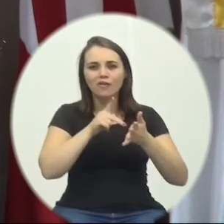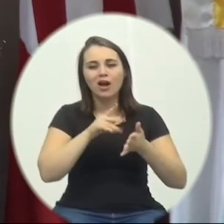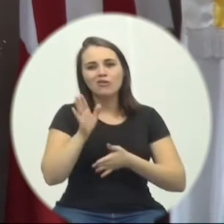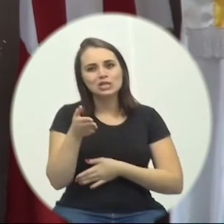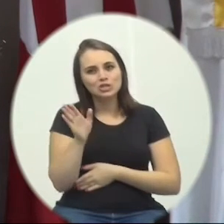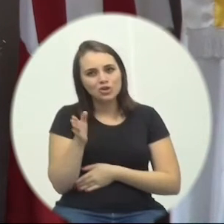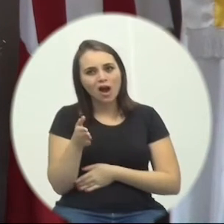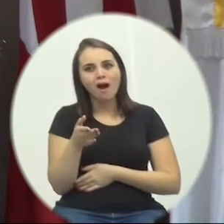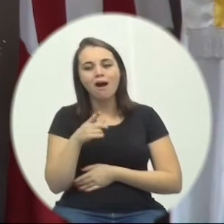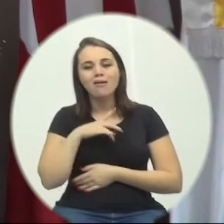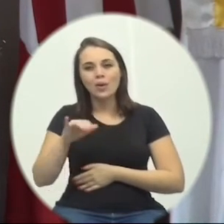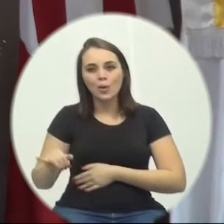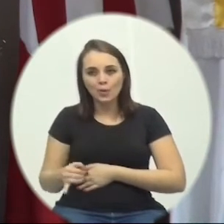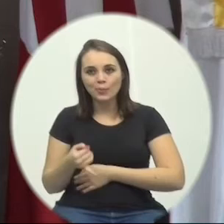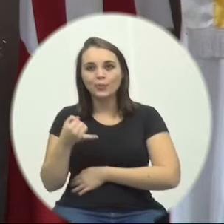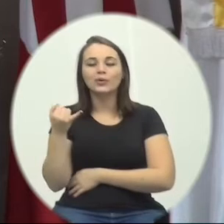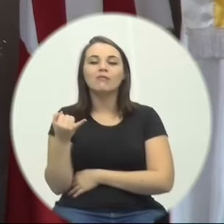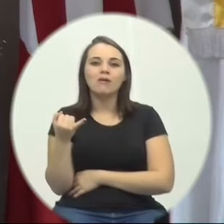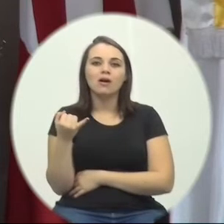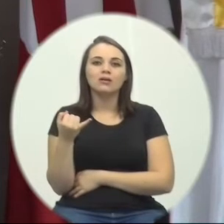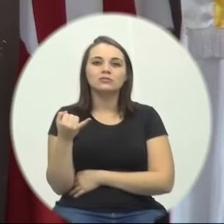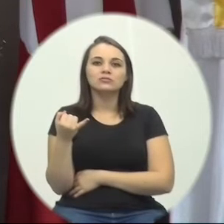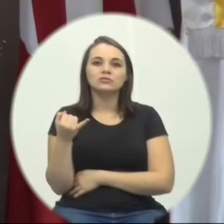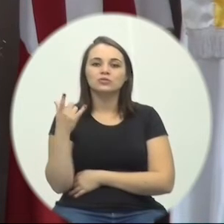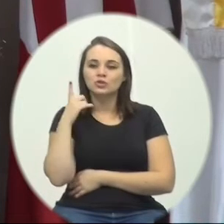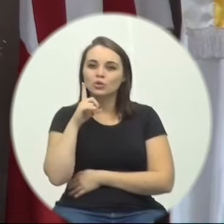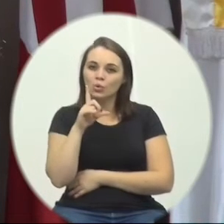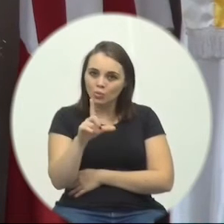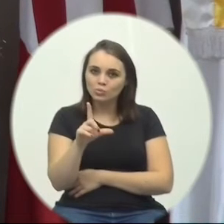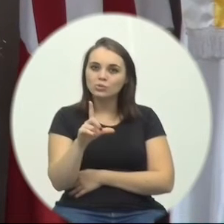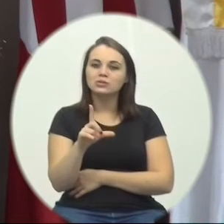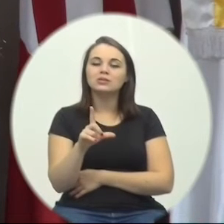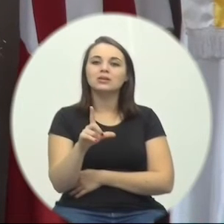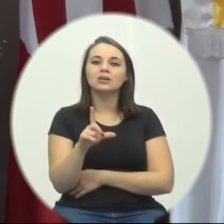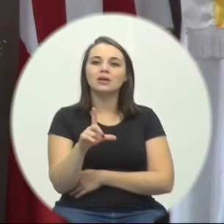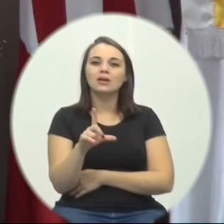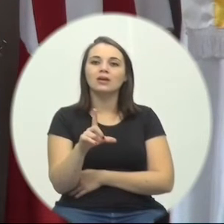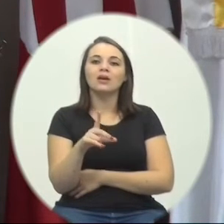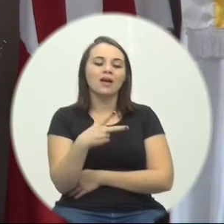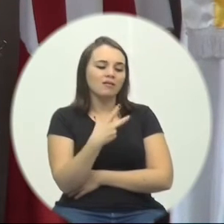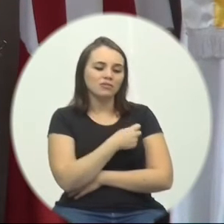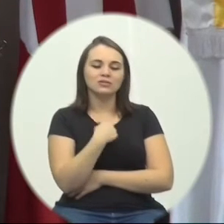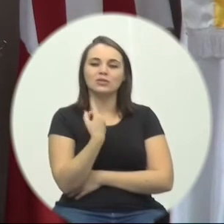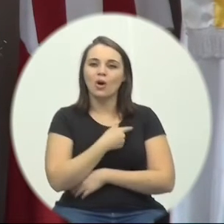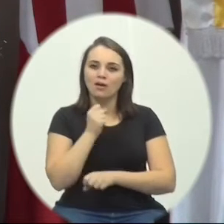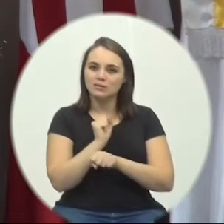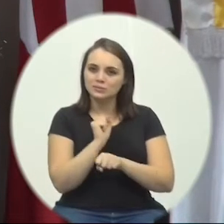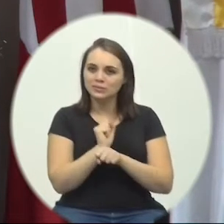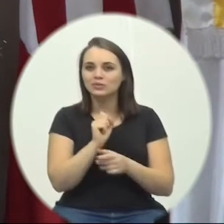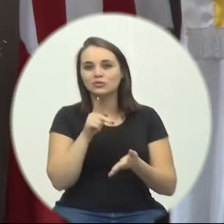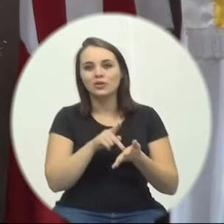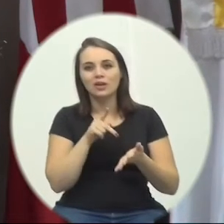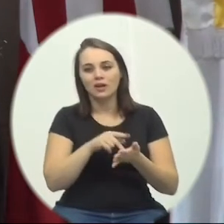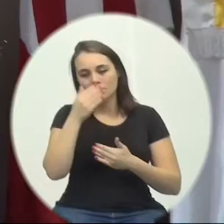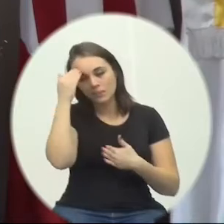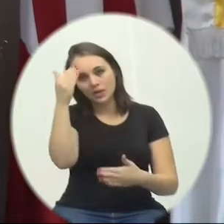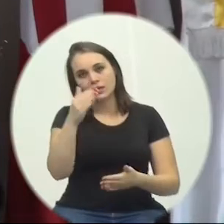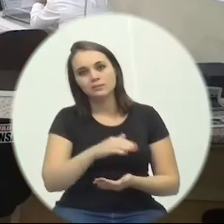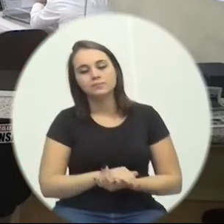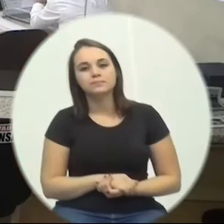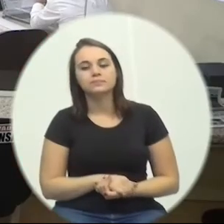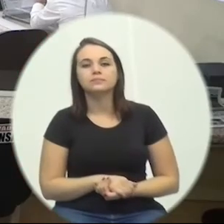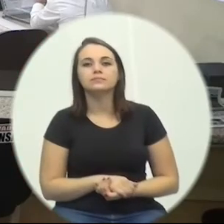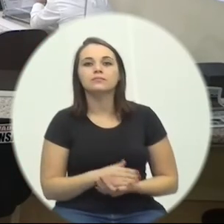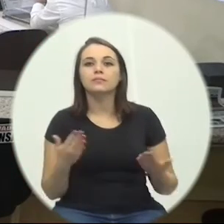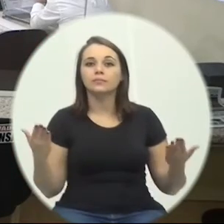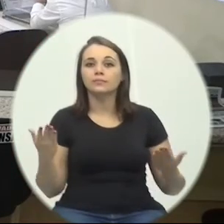tenha o privilégio de poder ter acesso, né, que a gente está aguardando ansiosamente. Obrigado, senhor presidente. Muito bem.